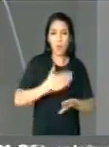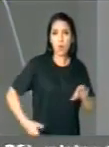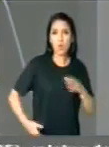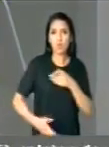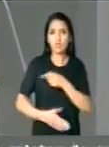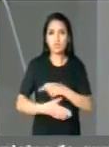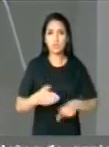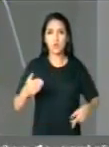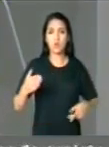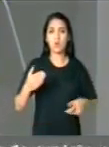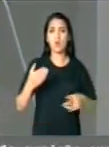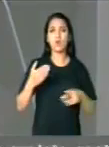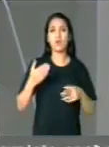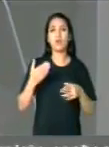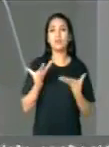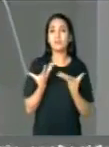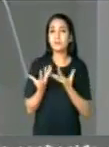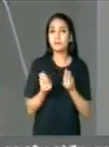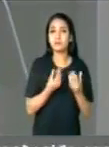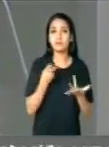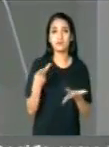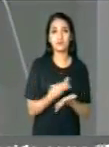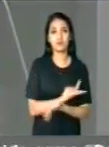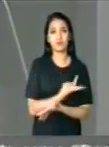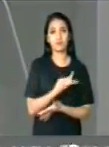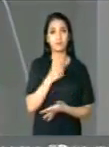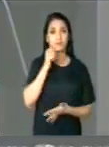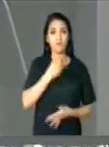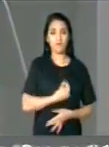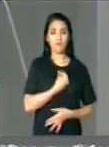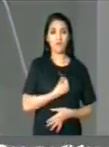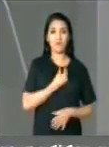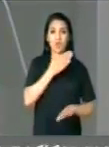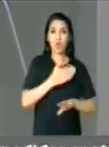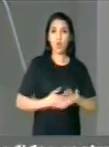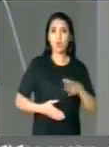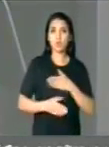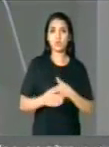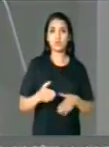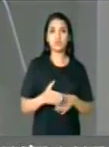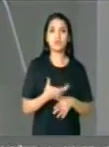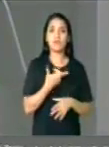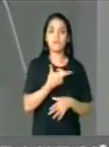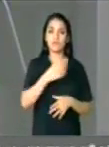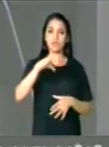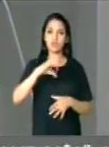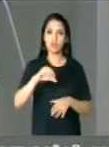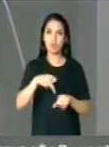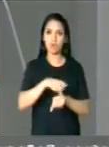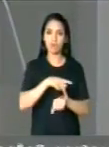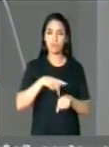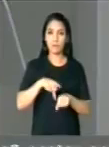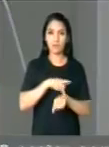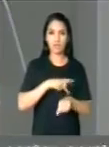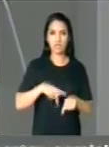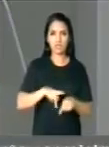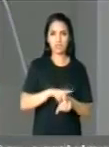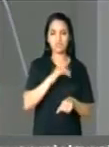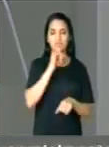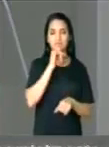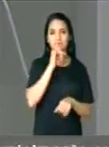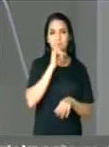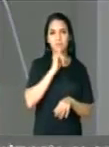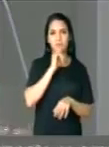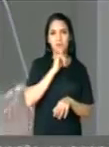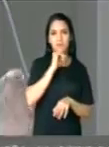meninas e mulheres vivas já foram cortados nos 29 países da África e Oriente Médio,